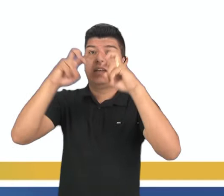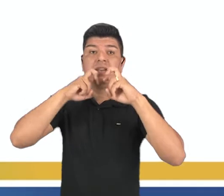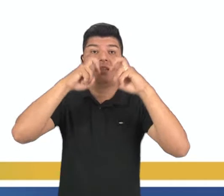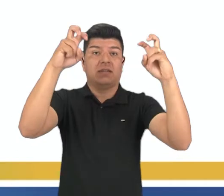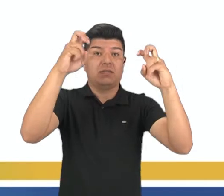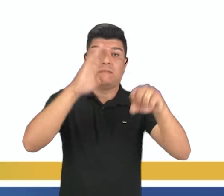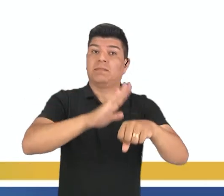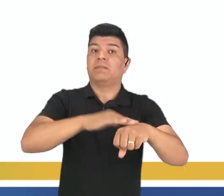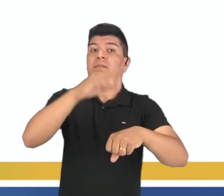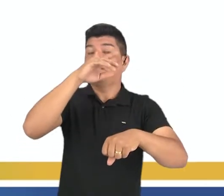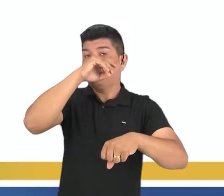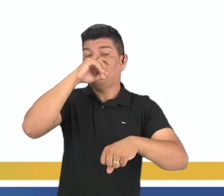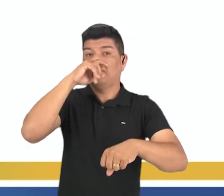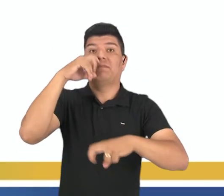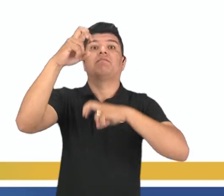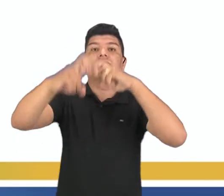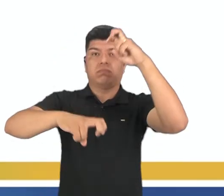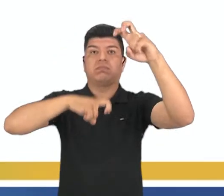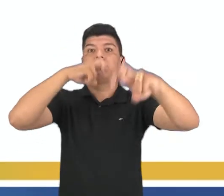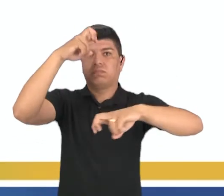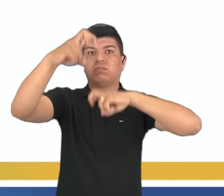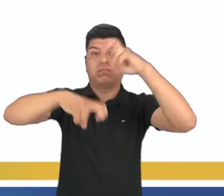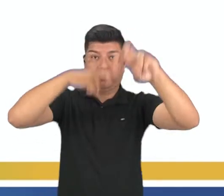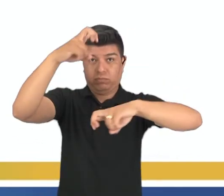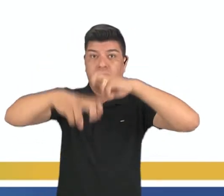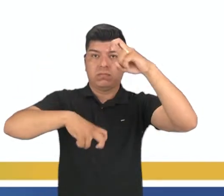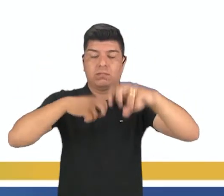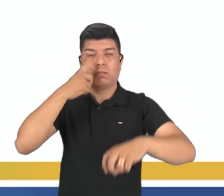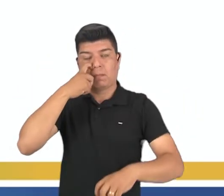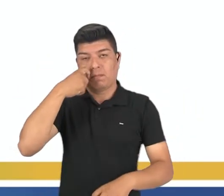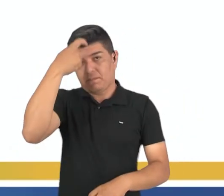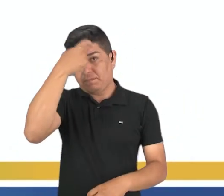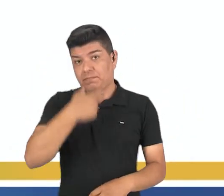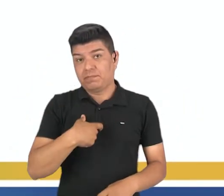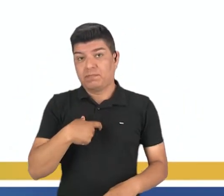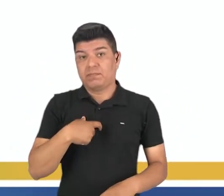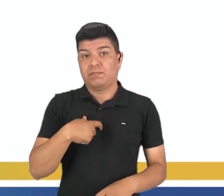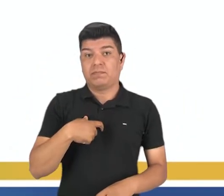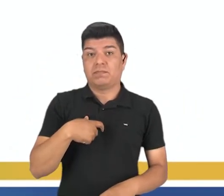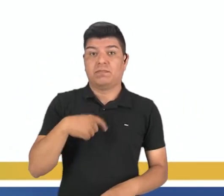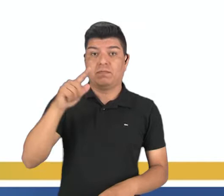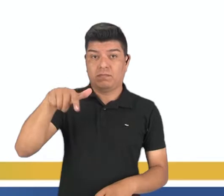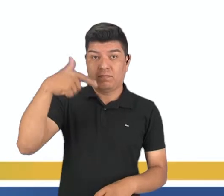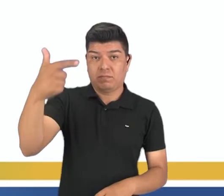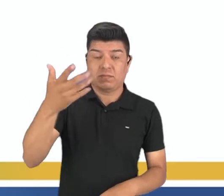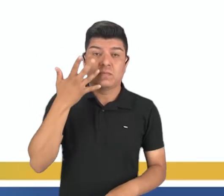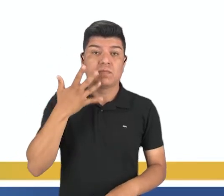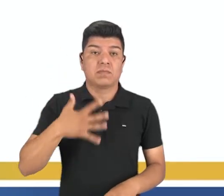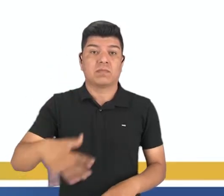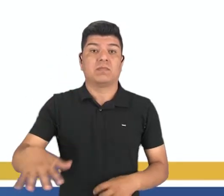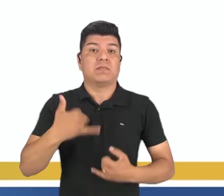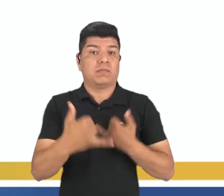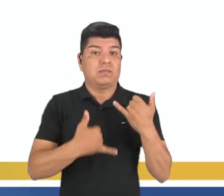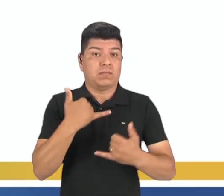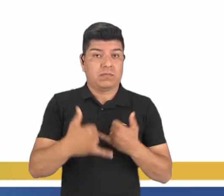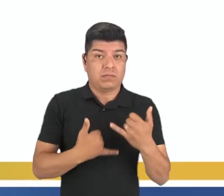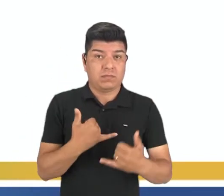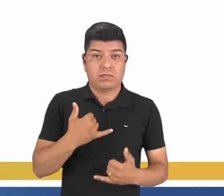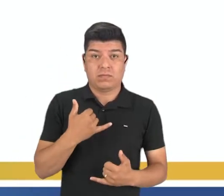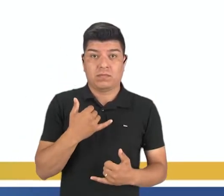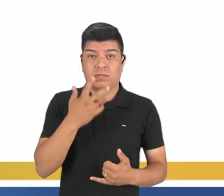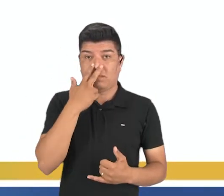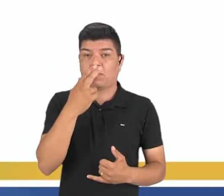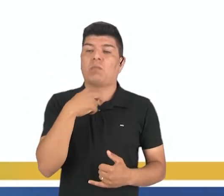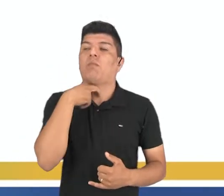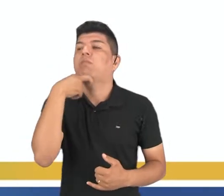gritávamos, mais aquele negócio rodava. Quando eu e as 8 outras crianças do brinquedo estavam a ponto